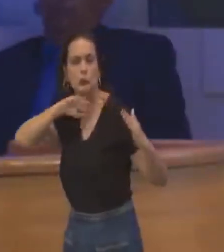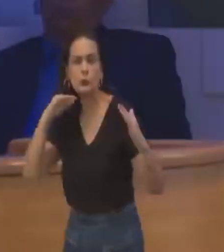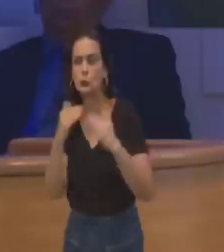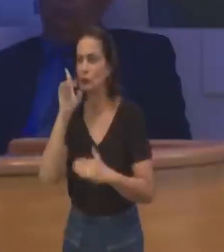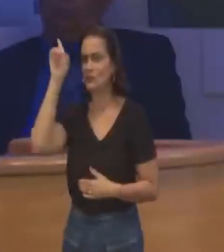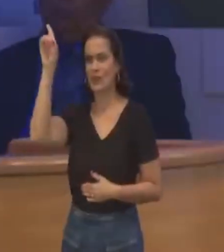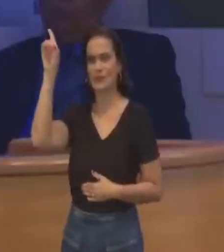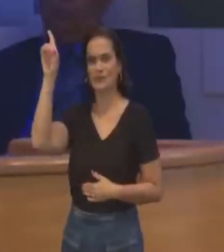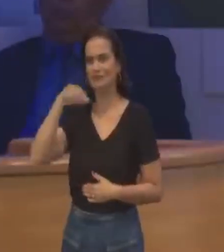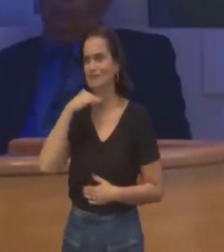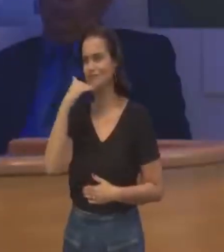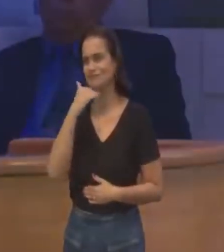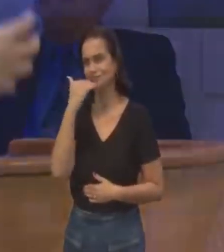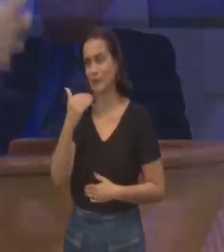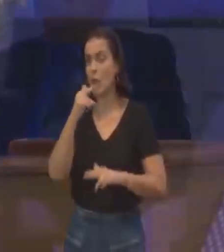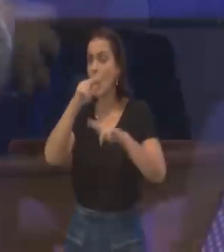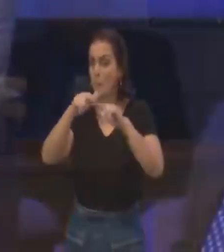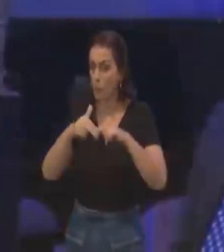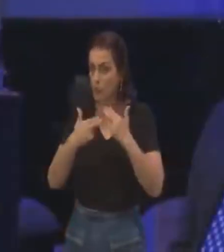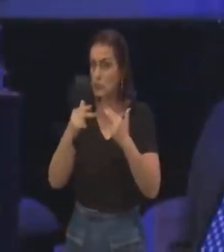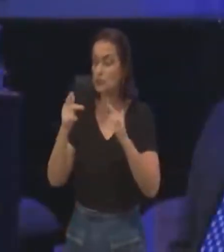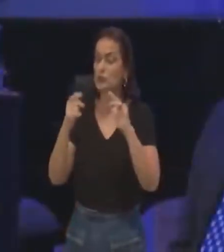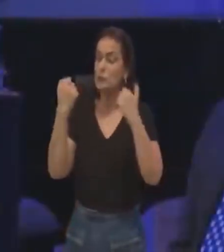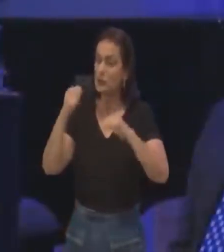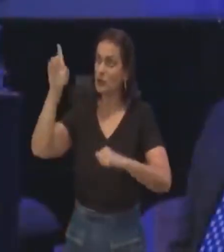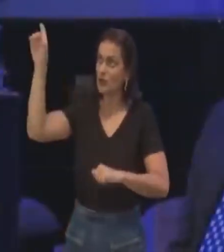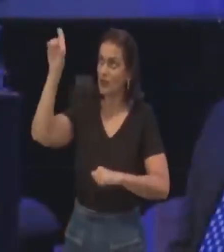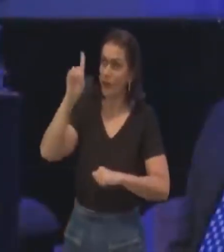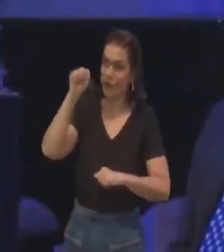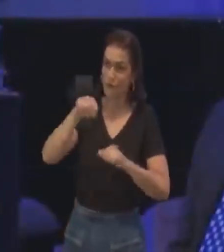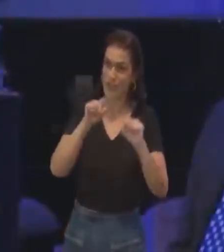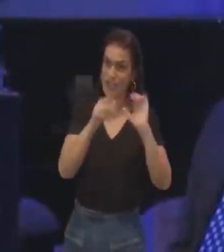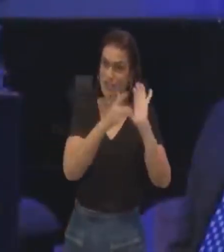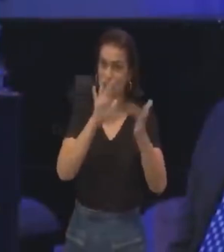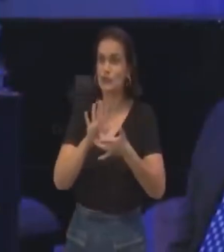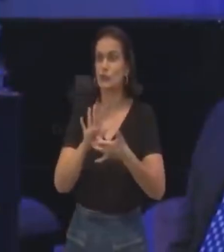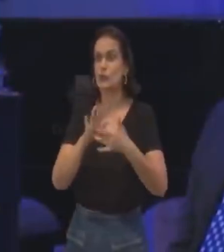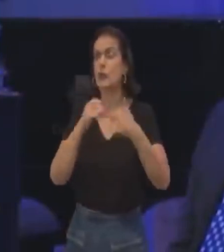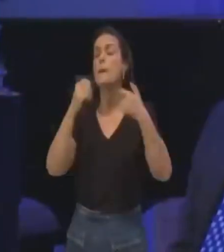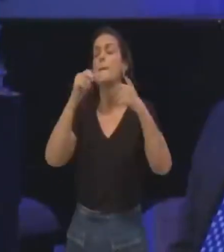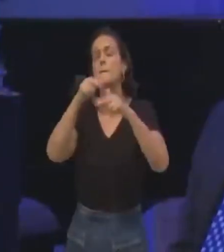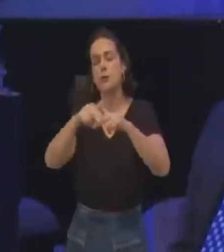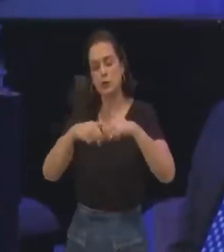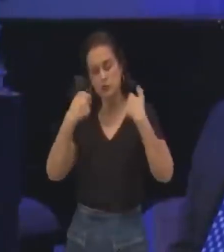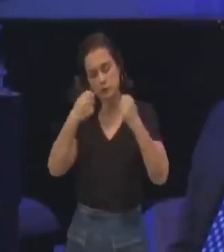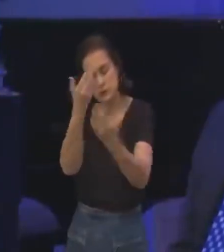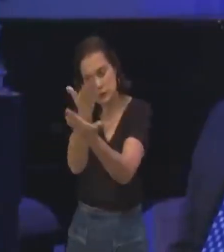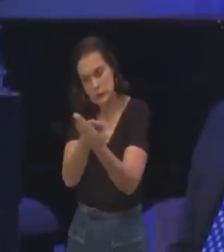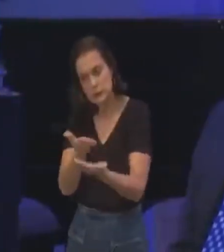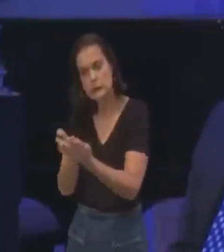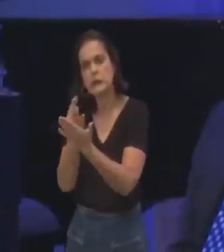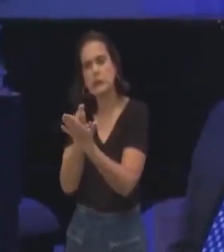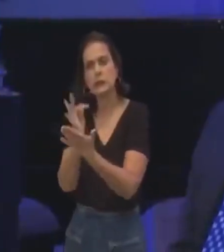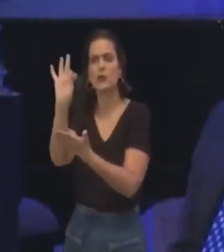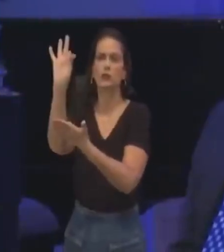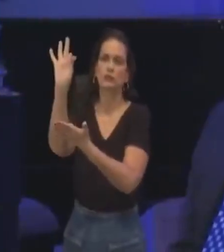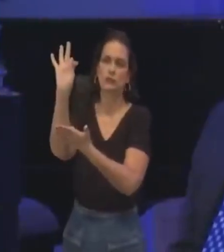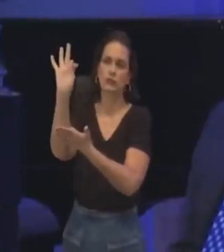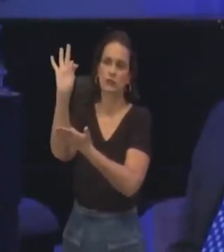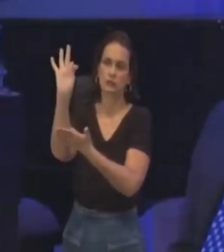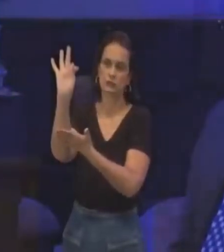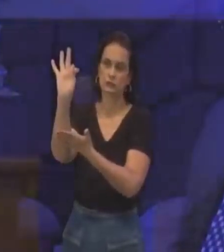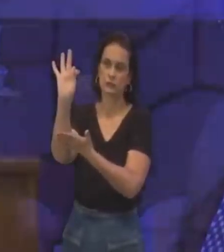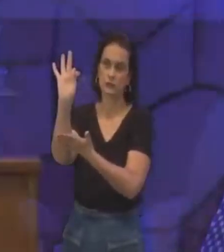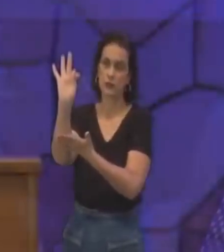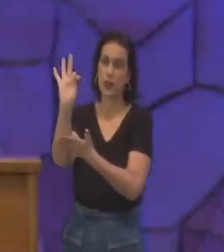Deus, e foi por isso que Ele precisou se revelar, e é por isso que nós fazemos educação teológica. E esse texto